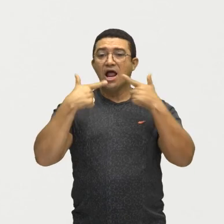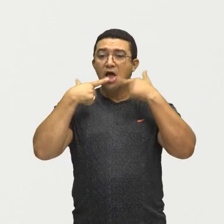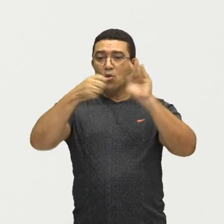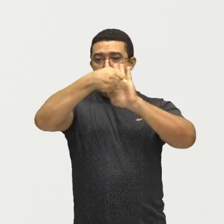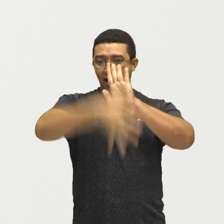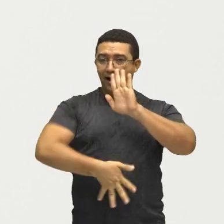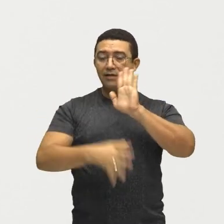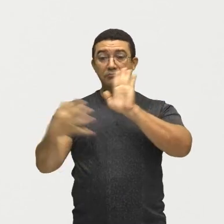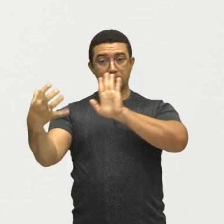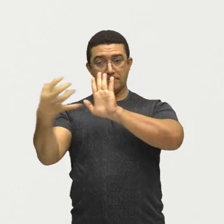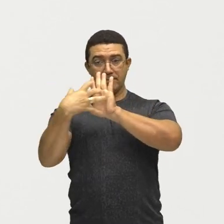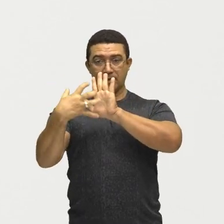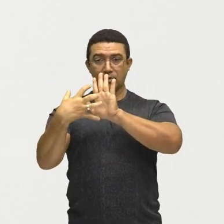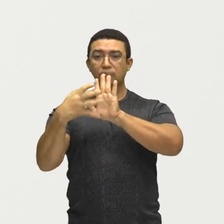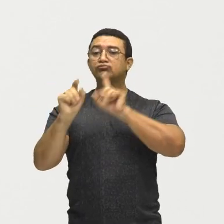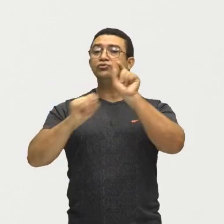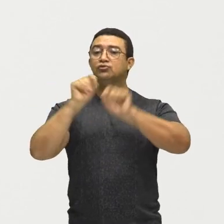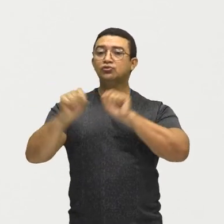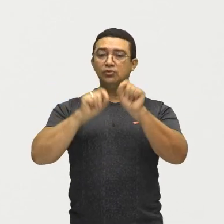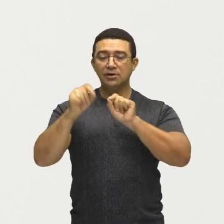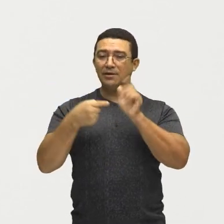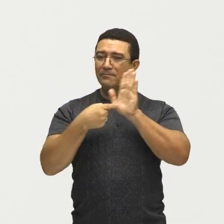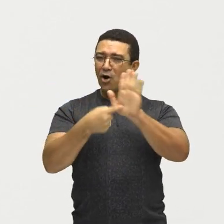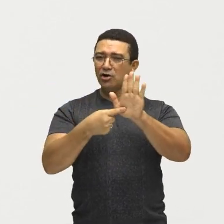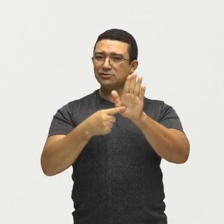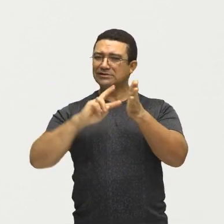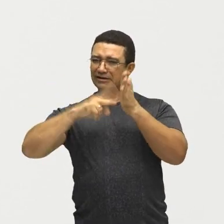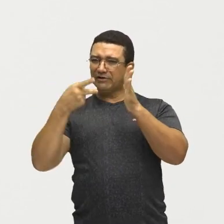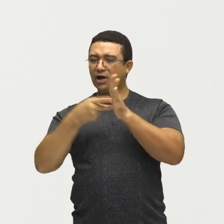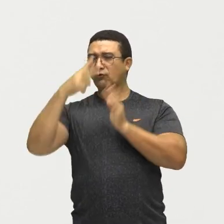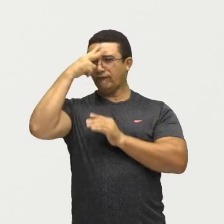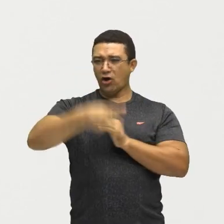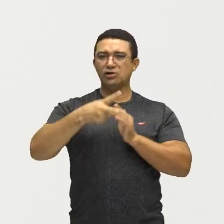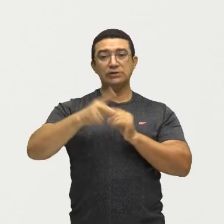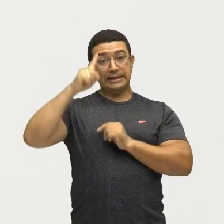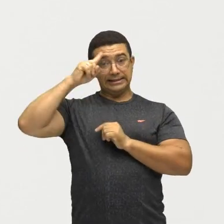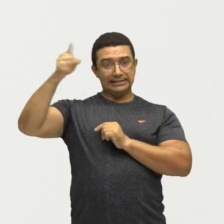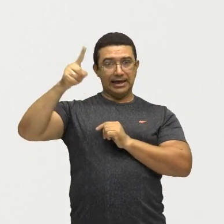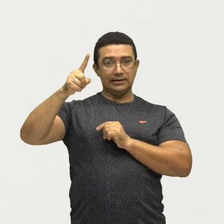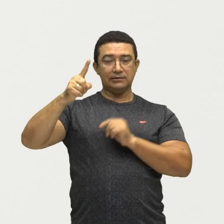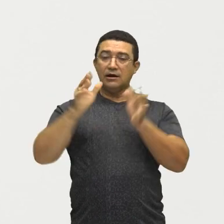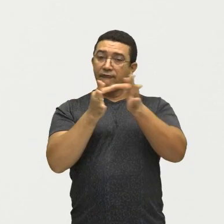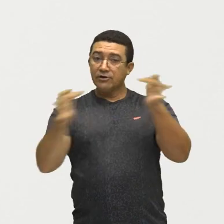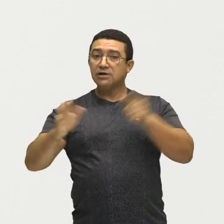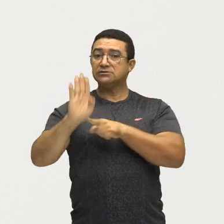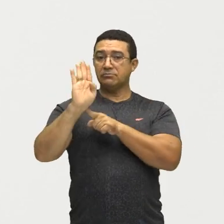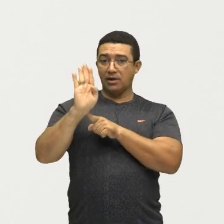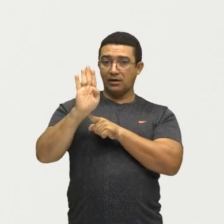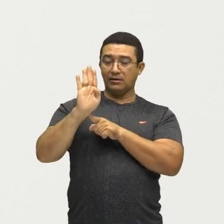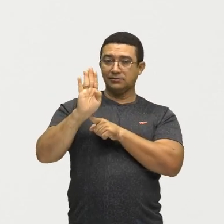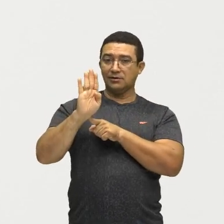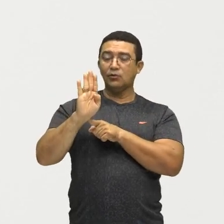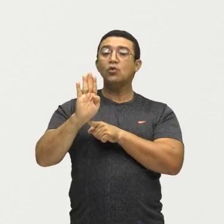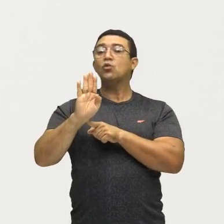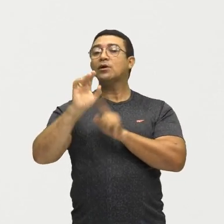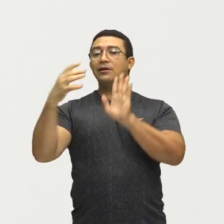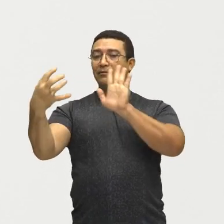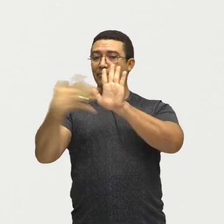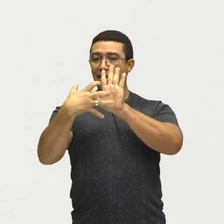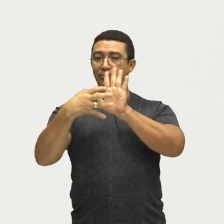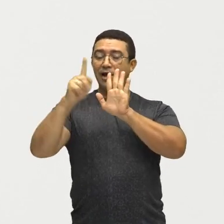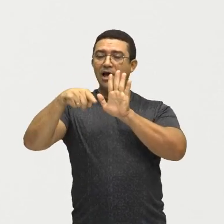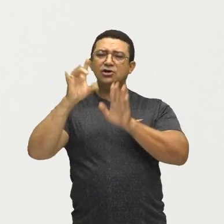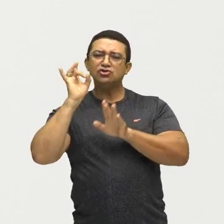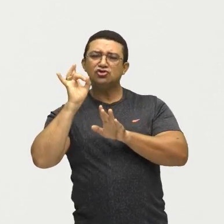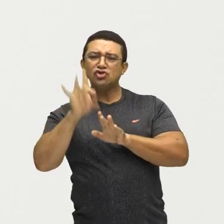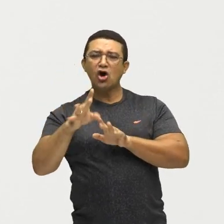linguagem hipérbole que leva ao exagero das ideias. Na frase B, o exagero está no fato de só em